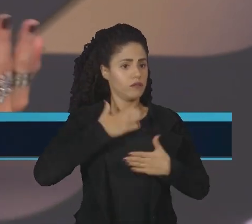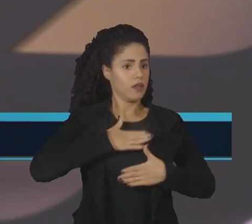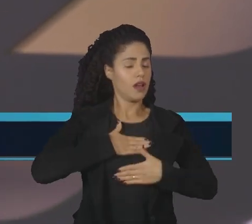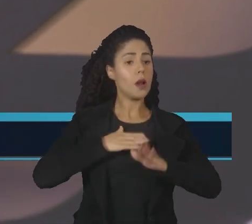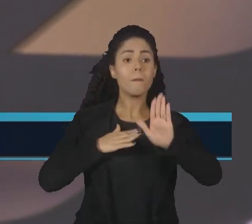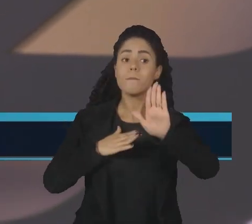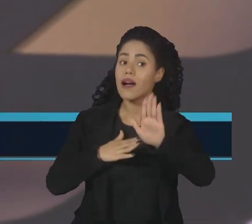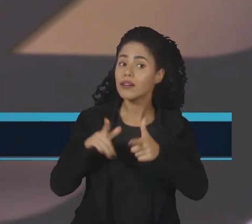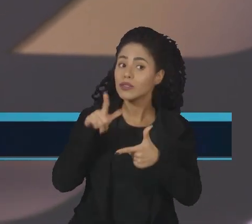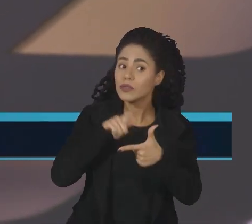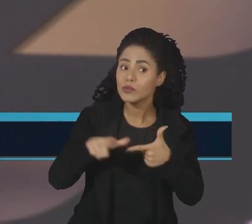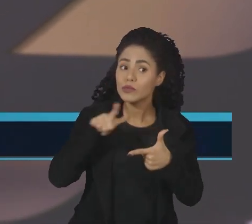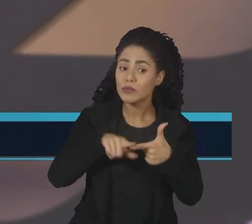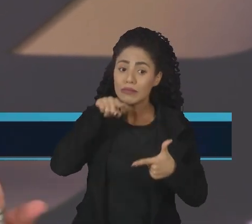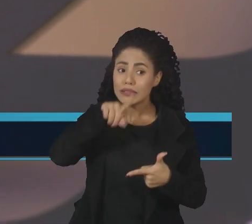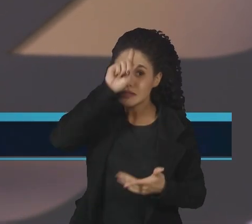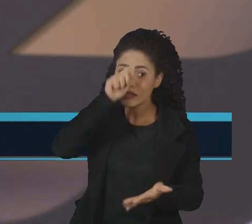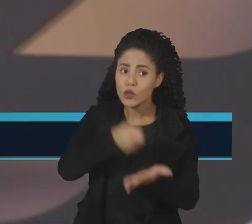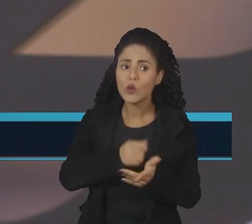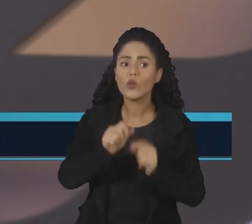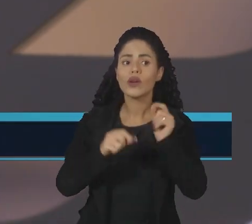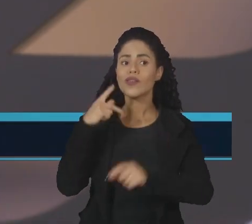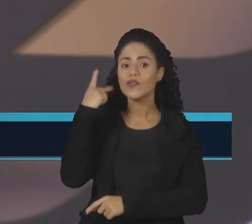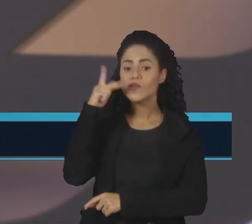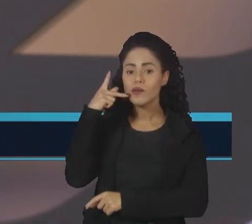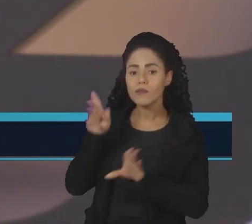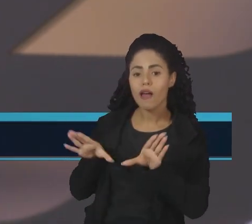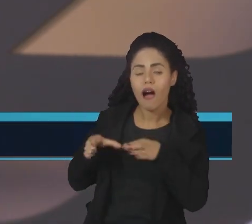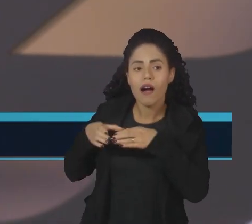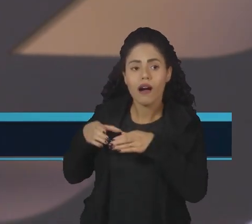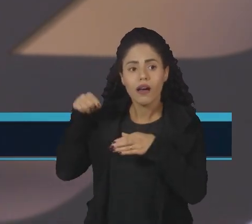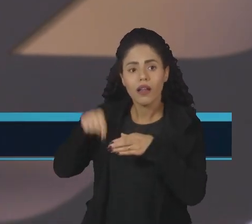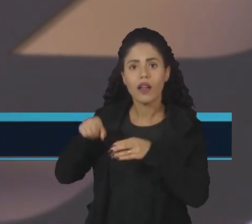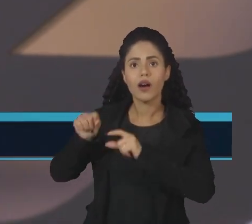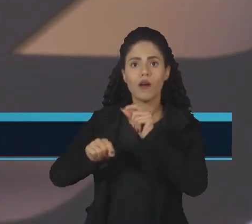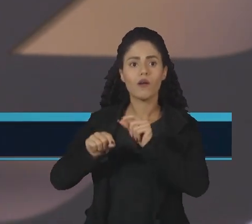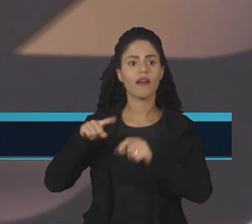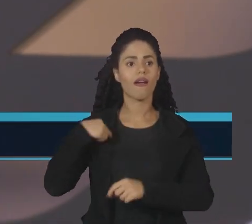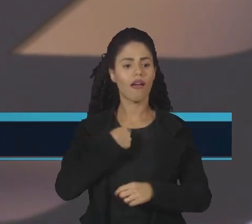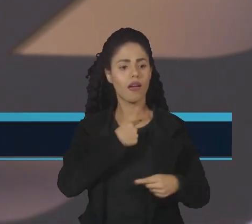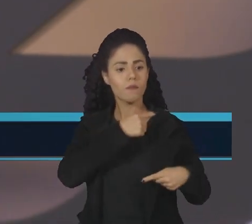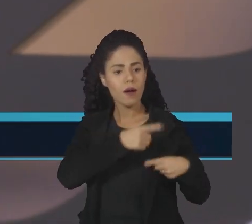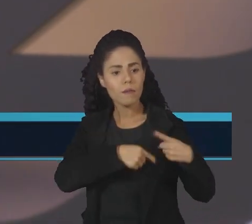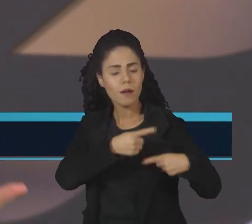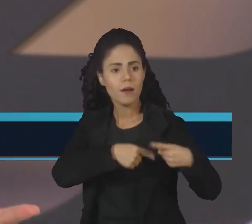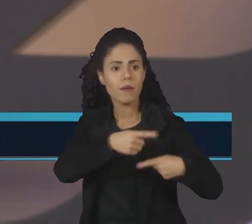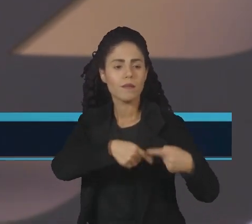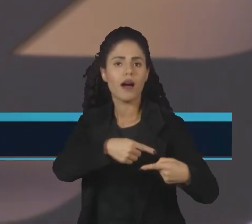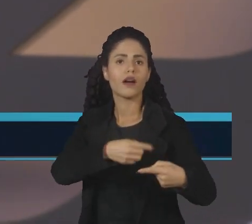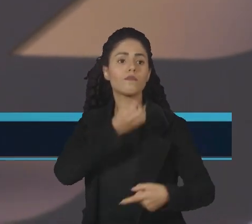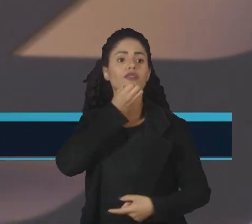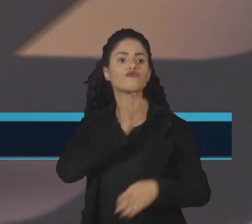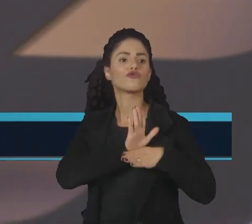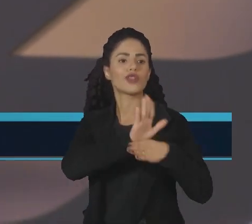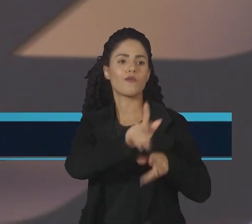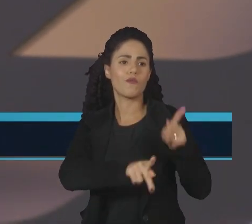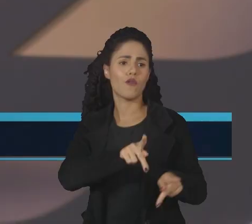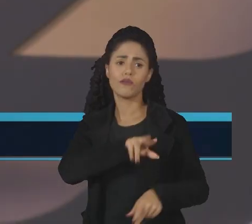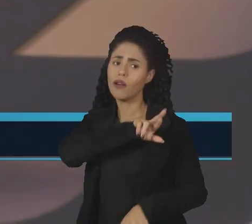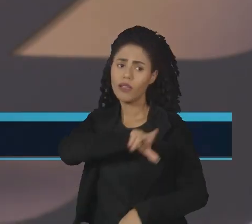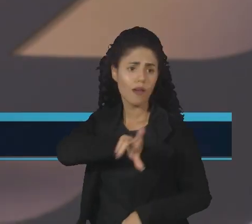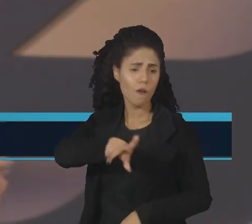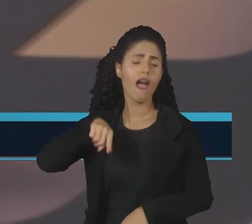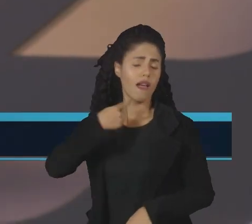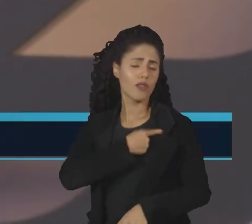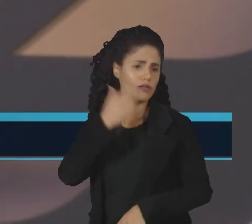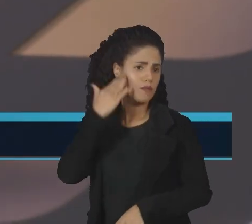problema é que o que move a decisão dos parlamentares não necessariamente é a geração de maior bem público, maior valor público. E isso é que